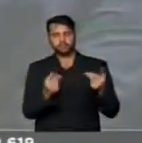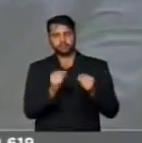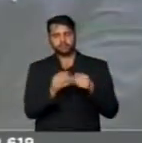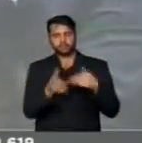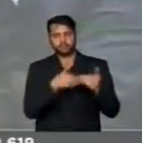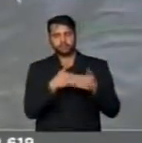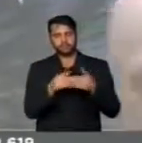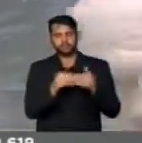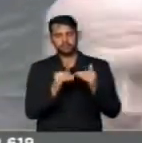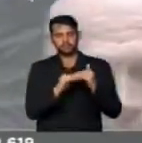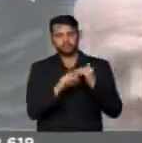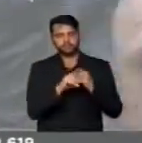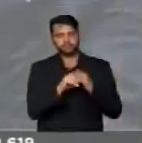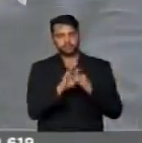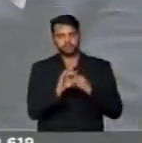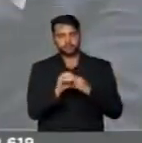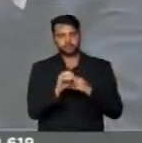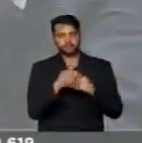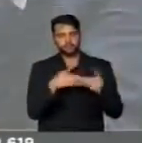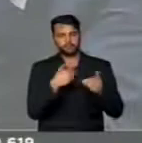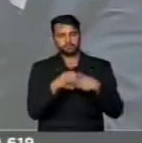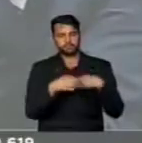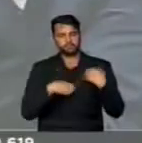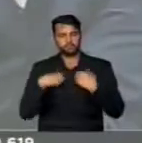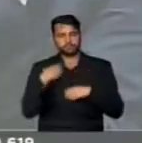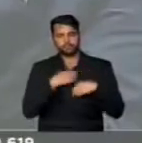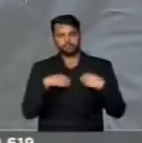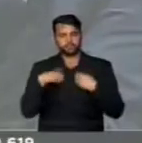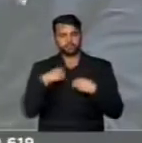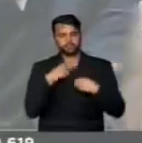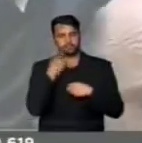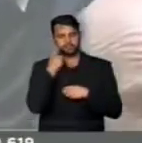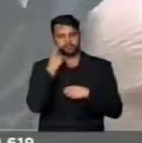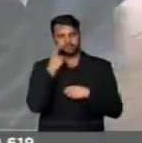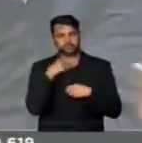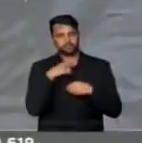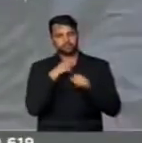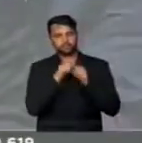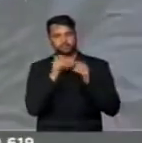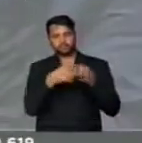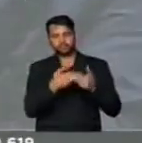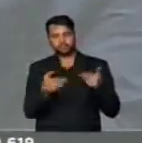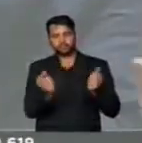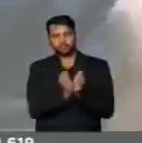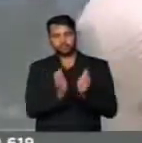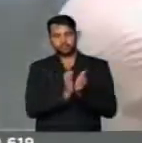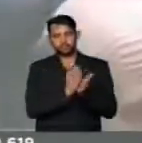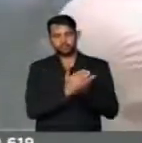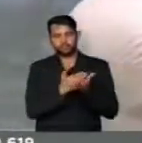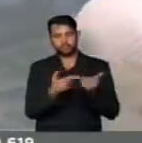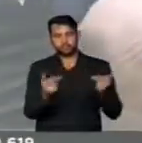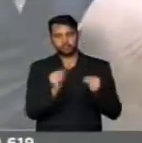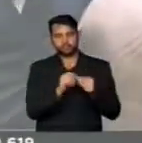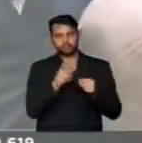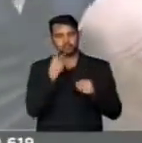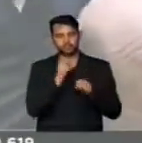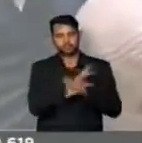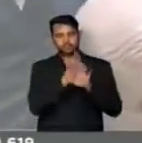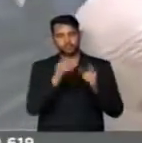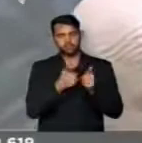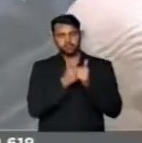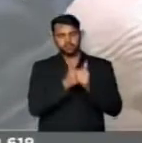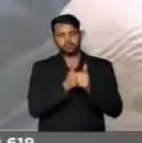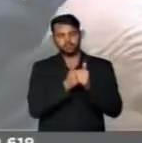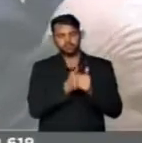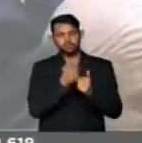seja ela o puxadinho do PT, desesperado por ver a debandada dos partidos que começam, com clareza, a